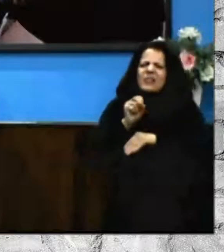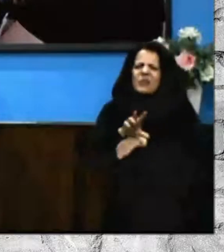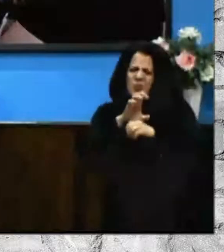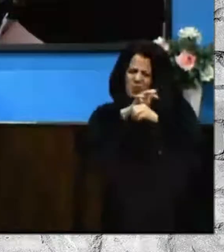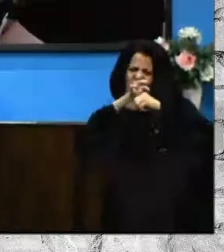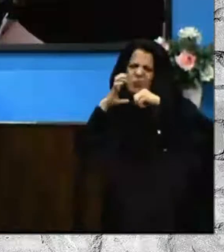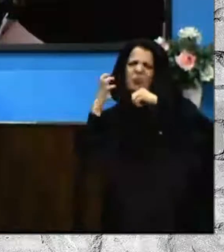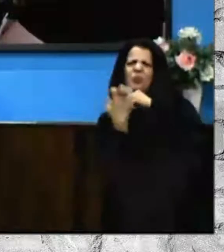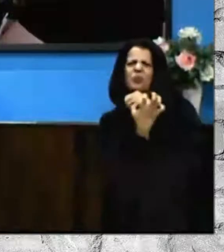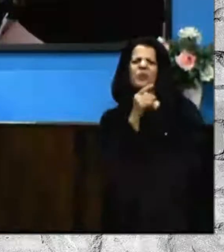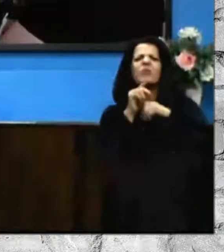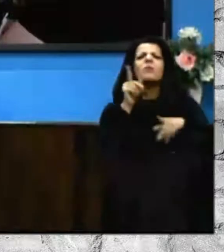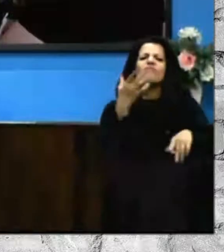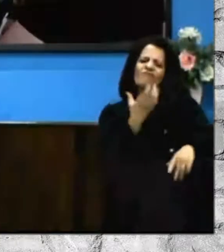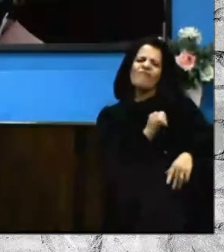tirar?